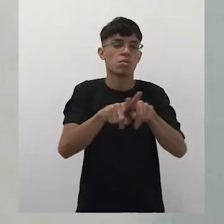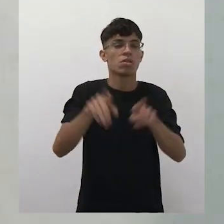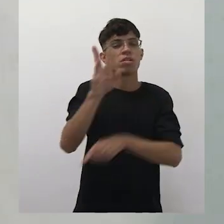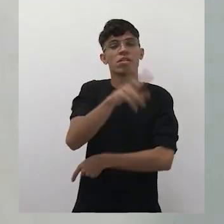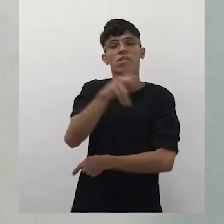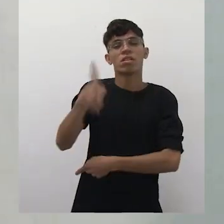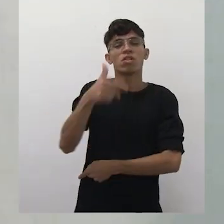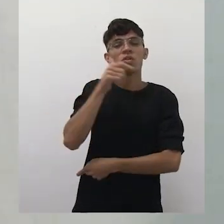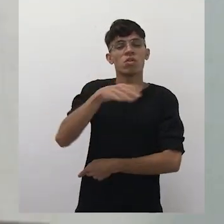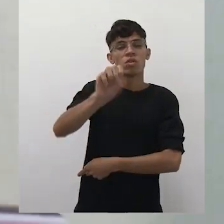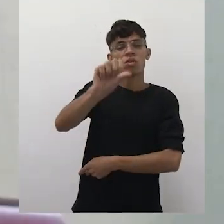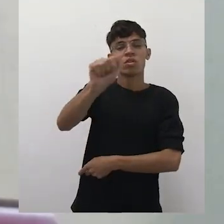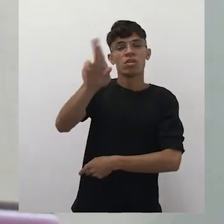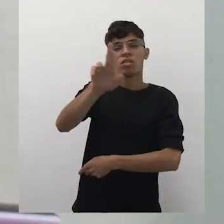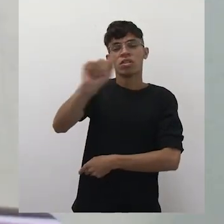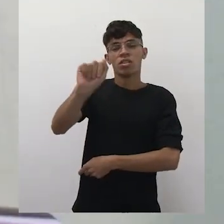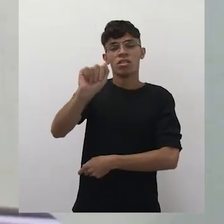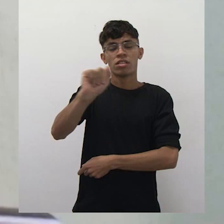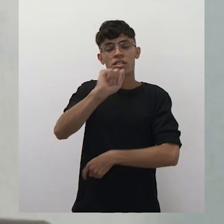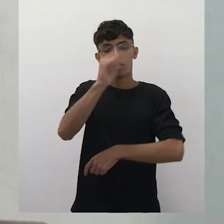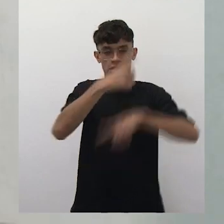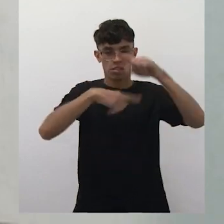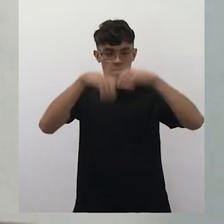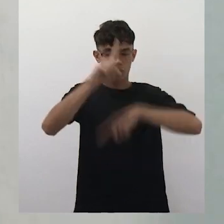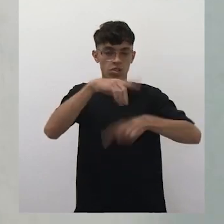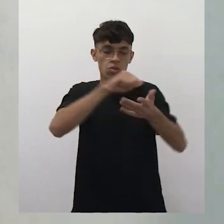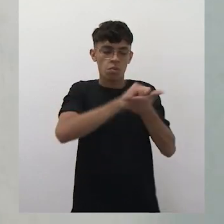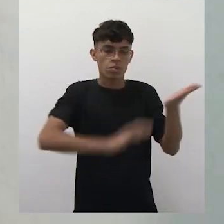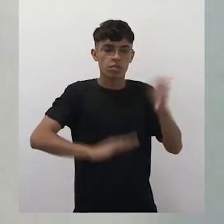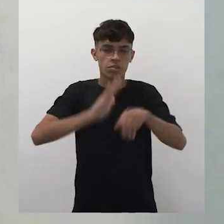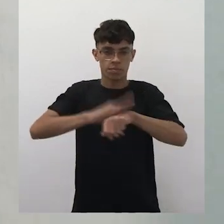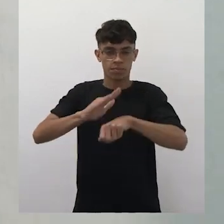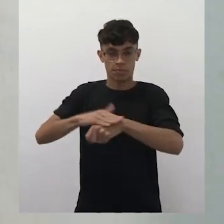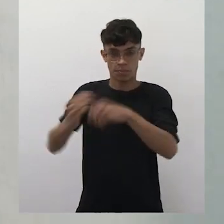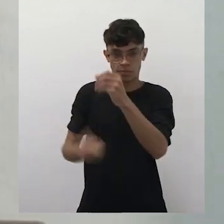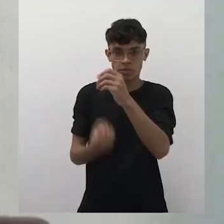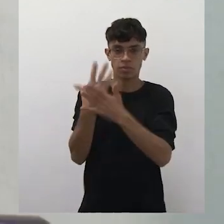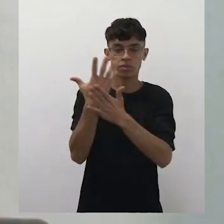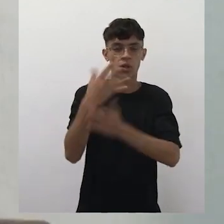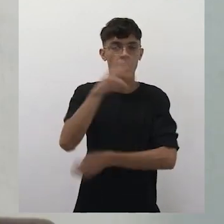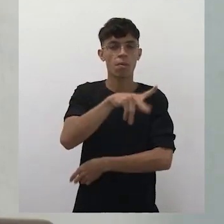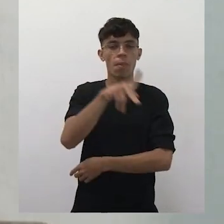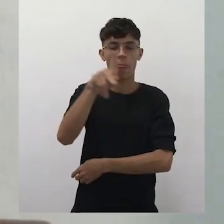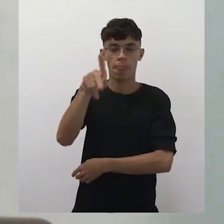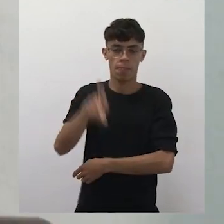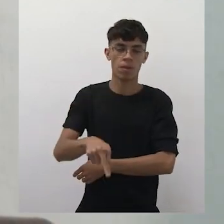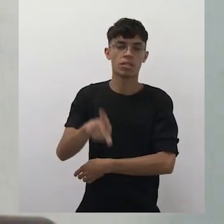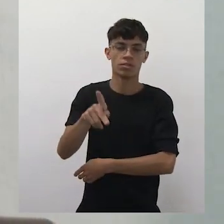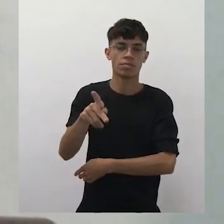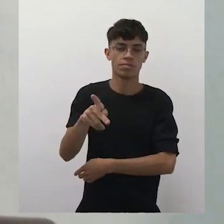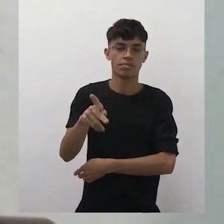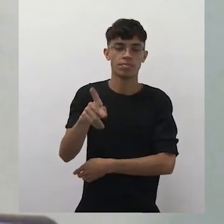Professora Sara, desenvolvimento de atividades. Professor